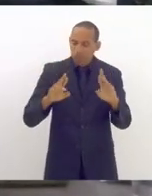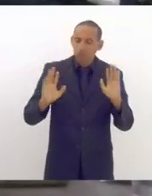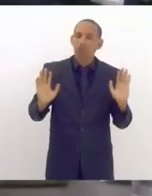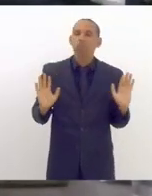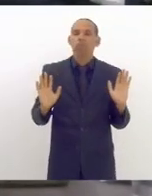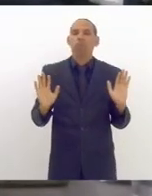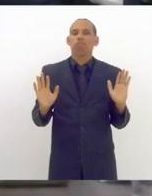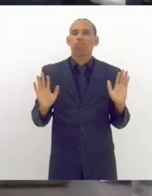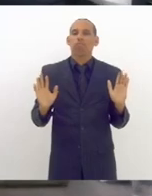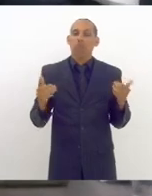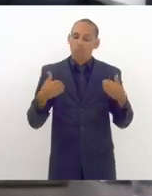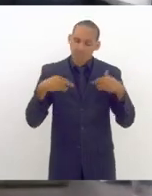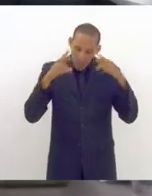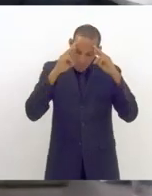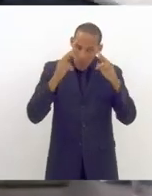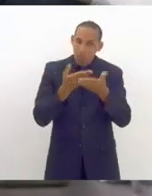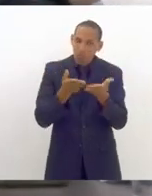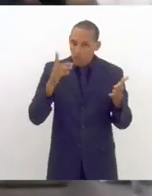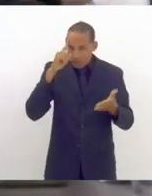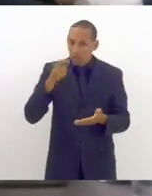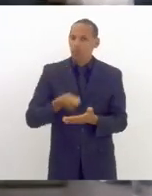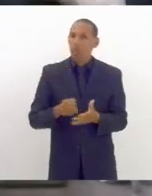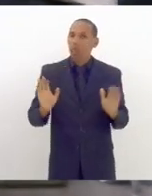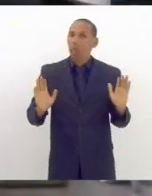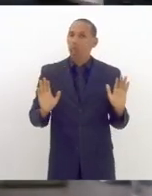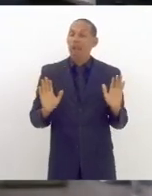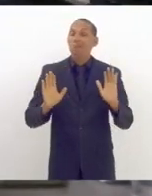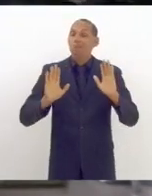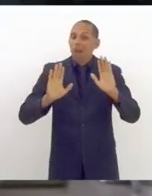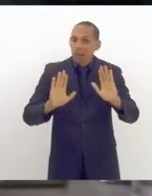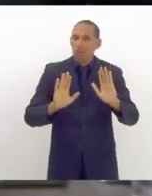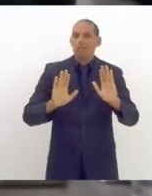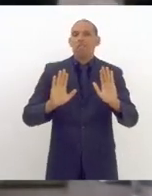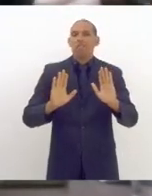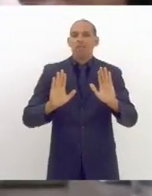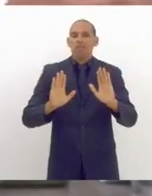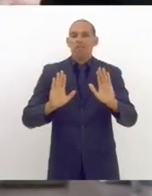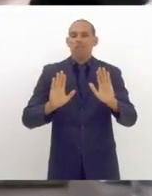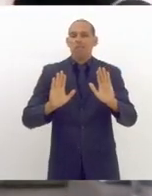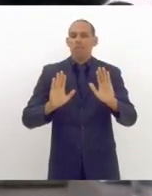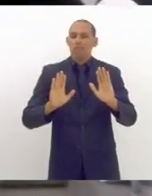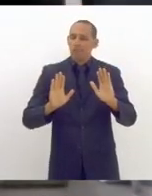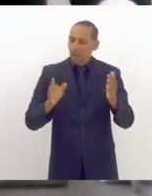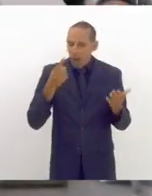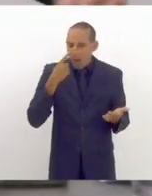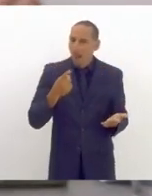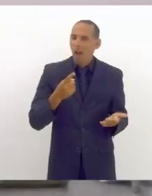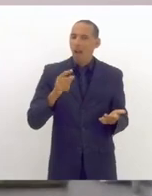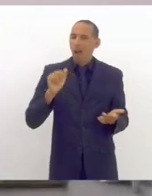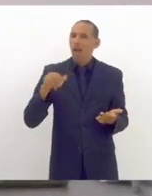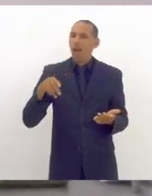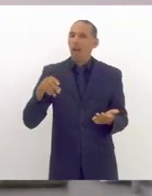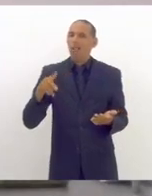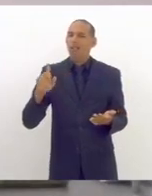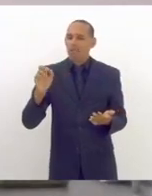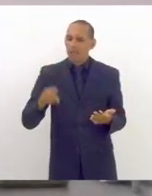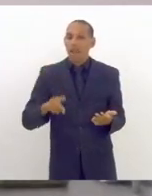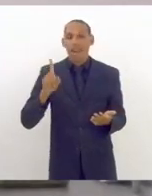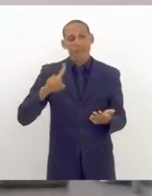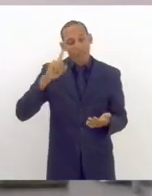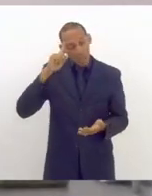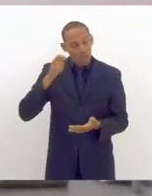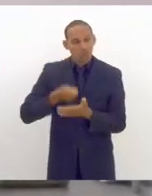respeitar a decisão que vocês tomarem mas xará isso é decisão judicial